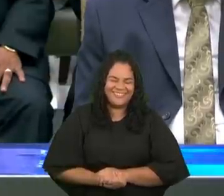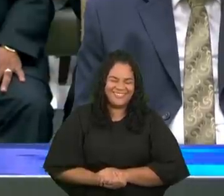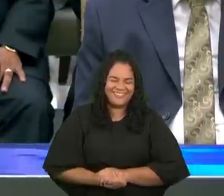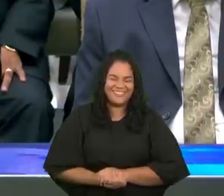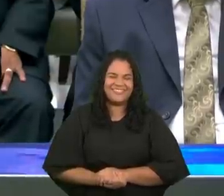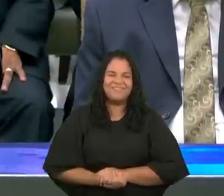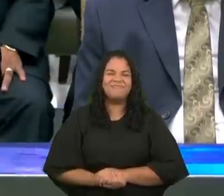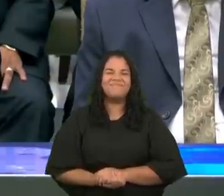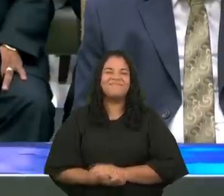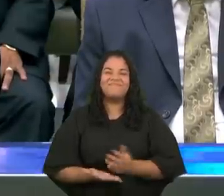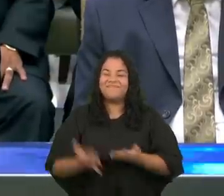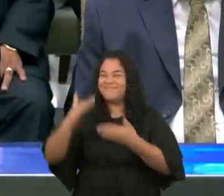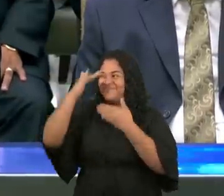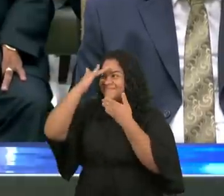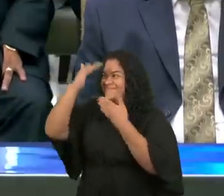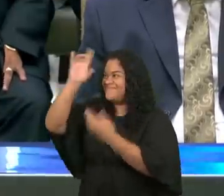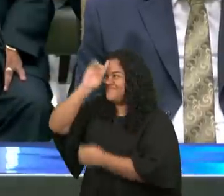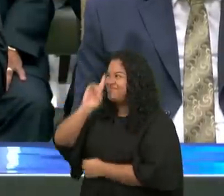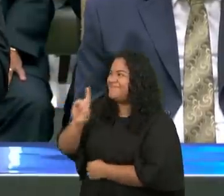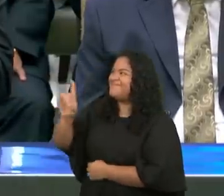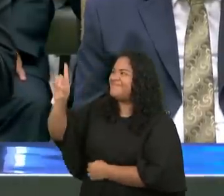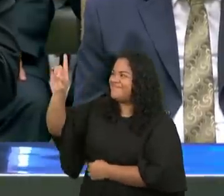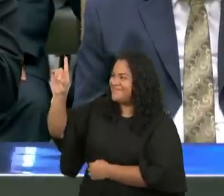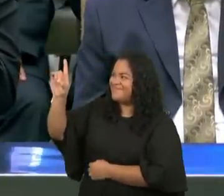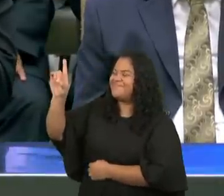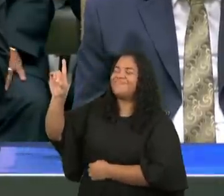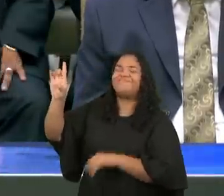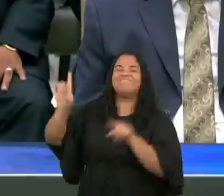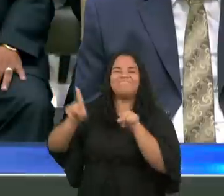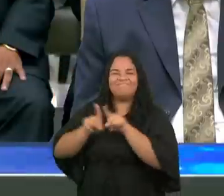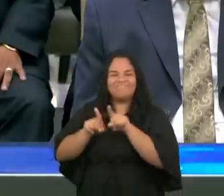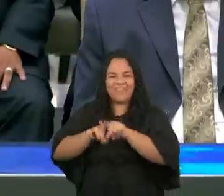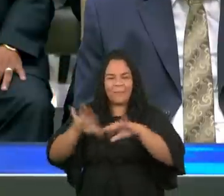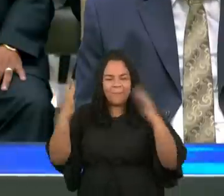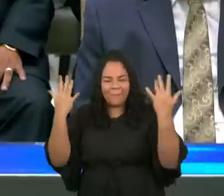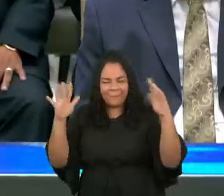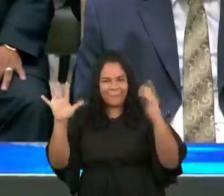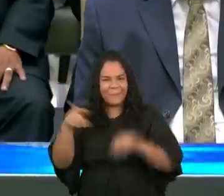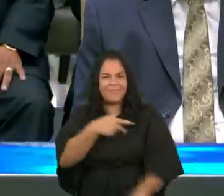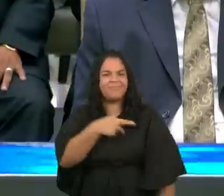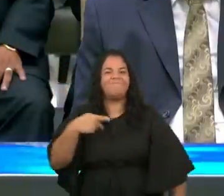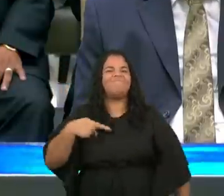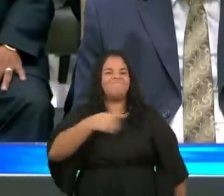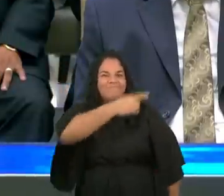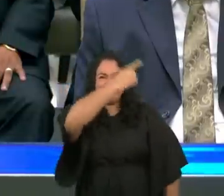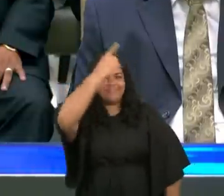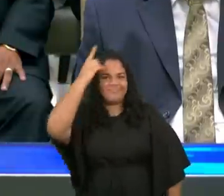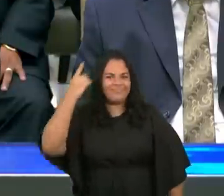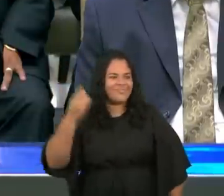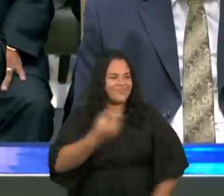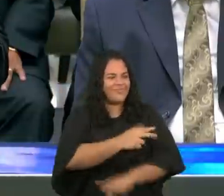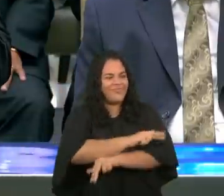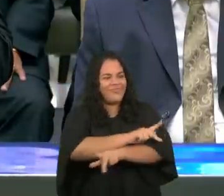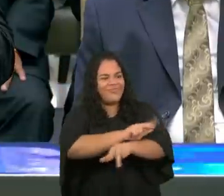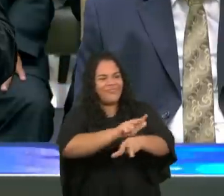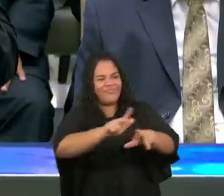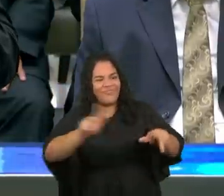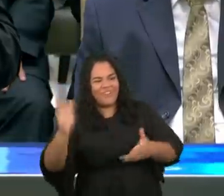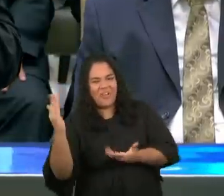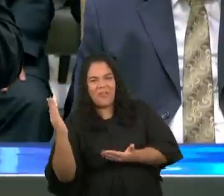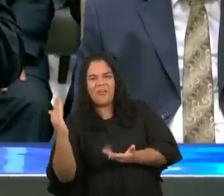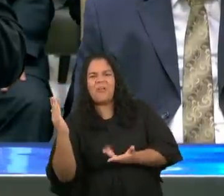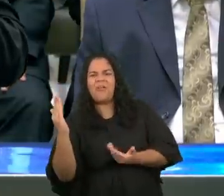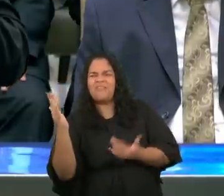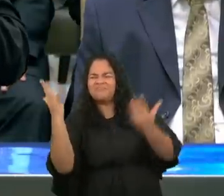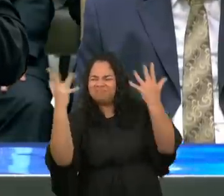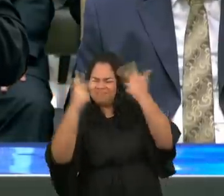a parabenizar nosso pastor presidente por este lindo encontro que está sendo realizado nestes